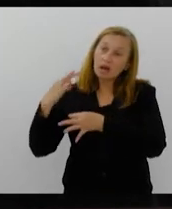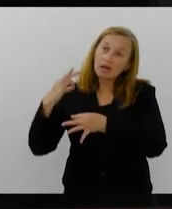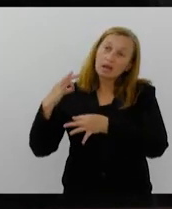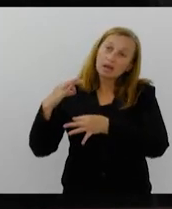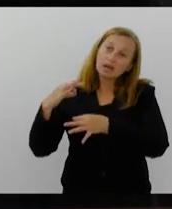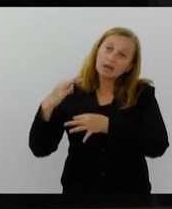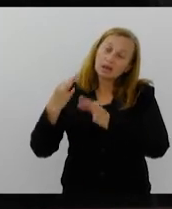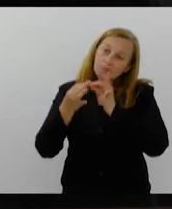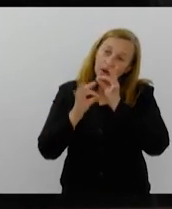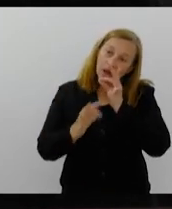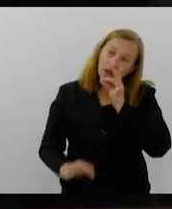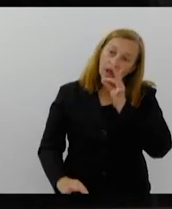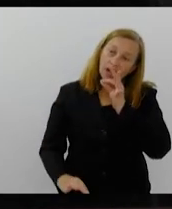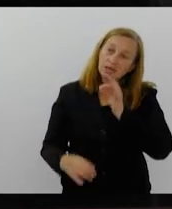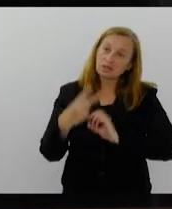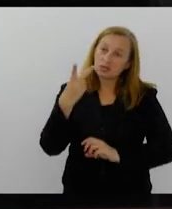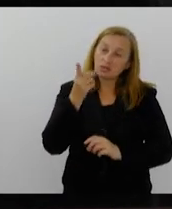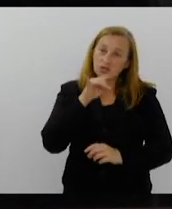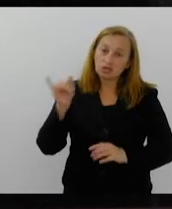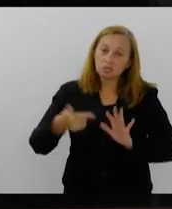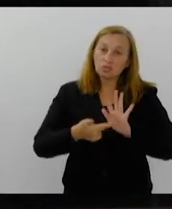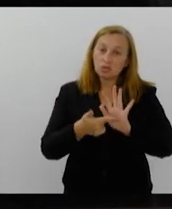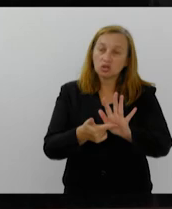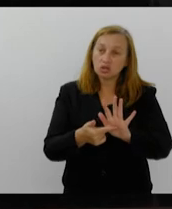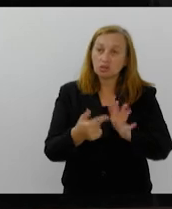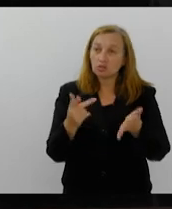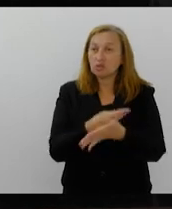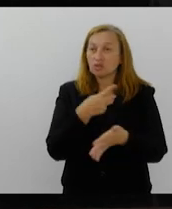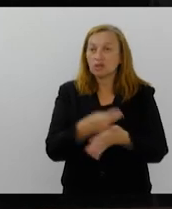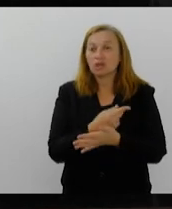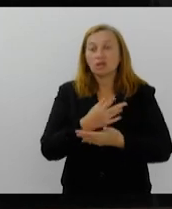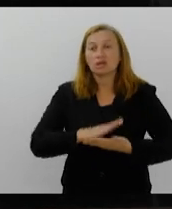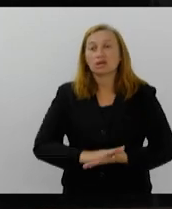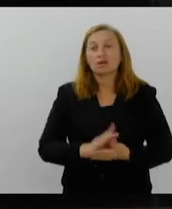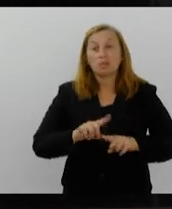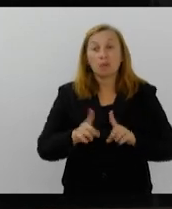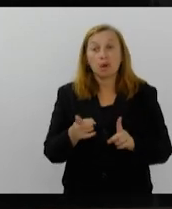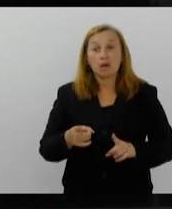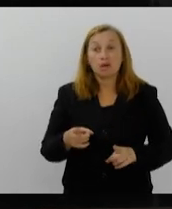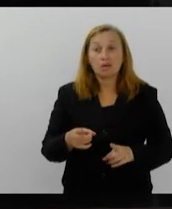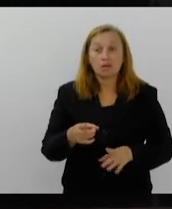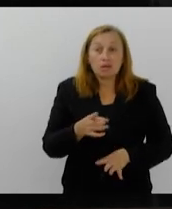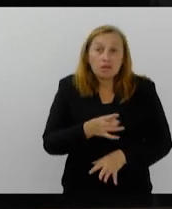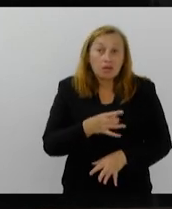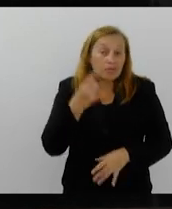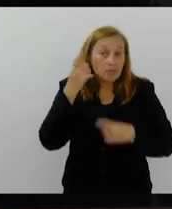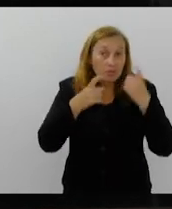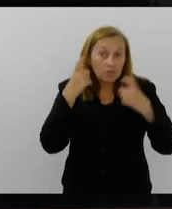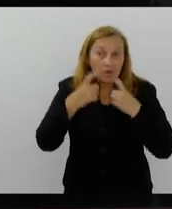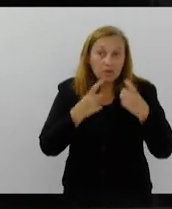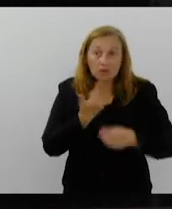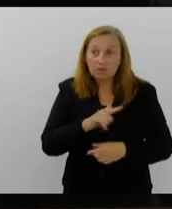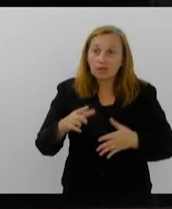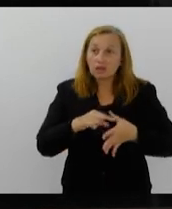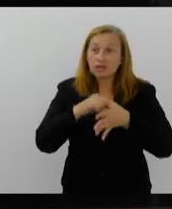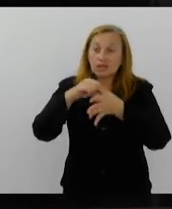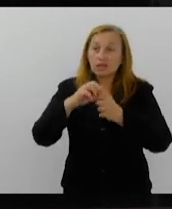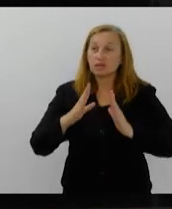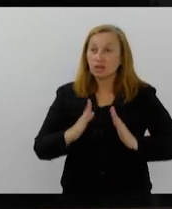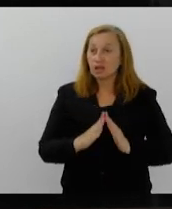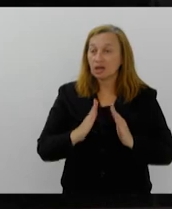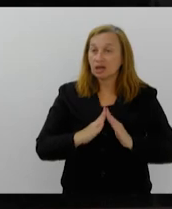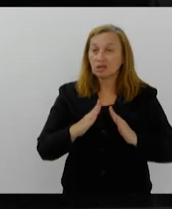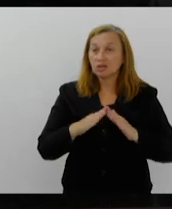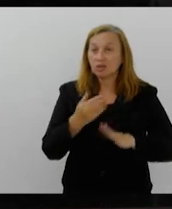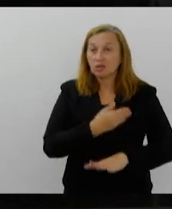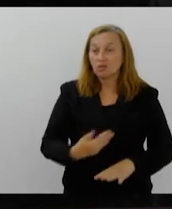dias e apontando essas falhas. Mas é temerário, deputado Carlos Mink, que a gente não tenha a liderança do governo na casa para